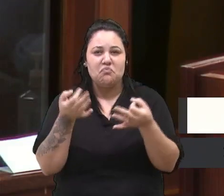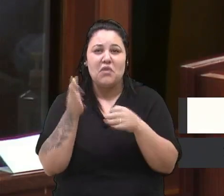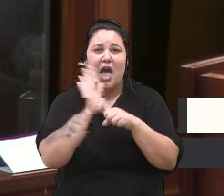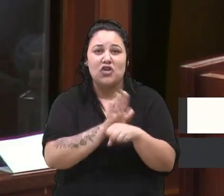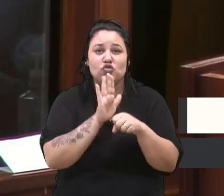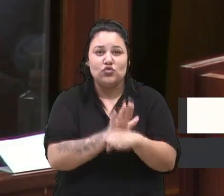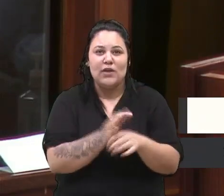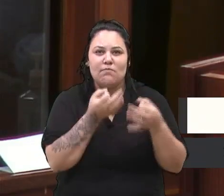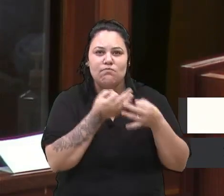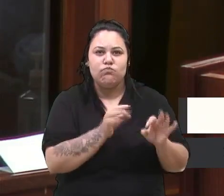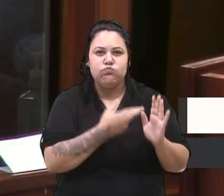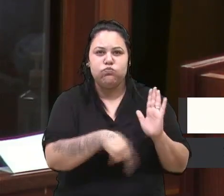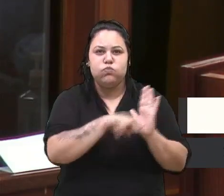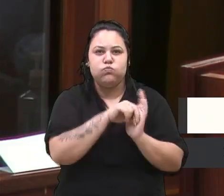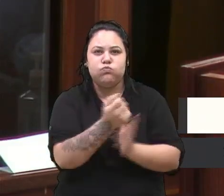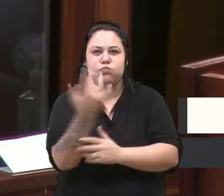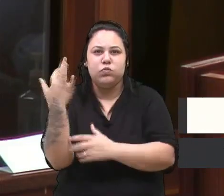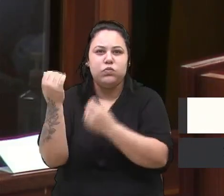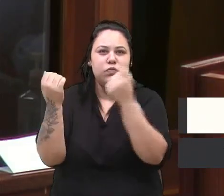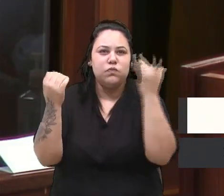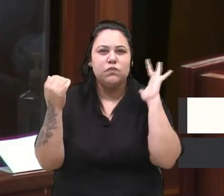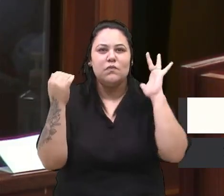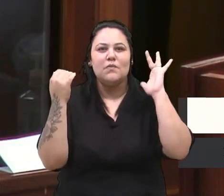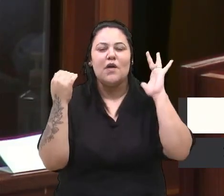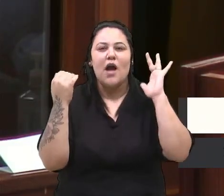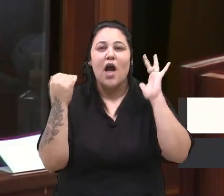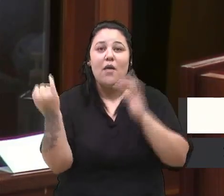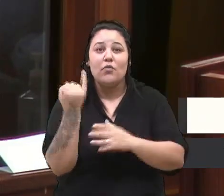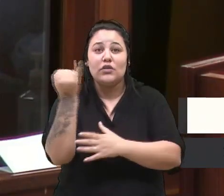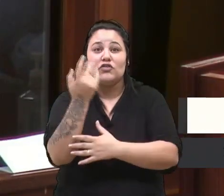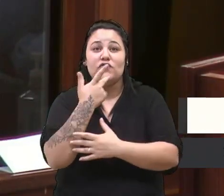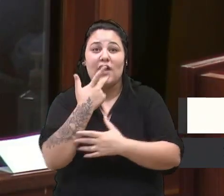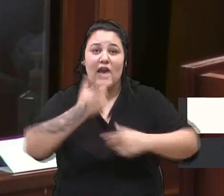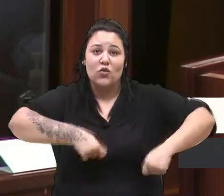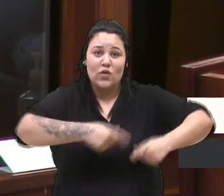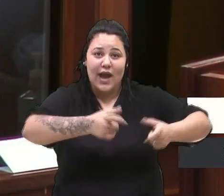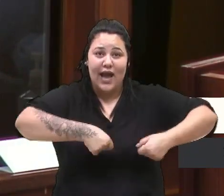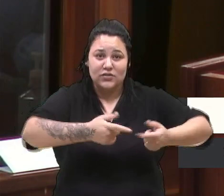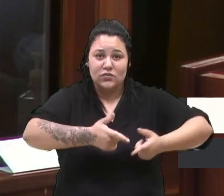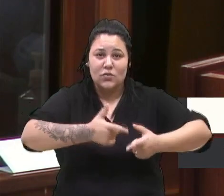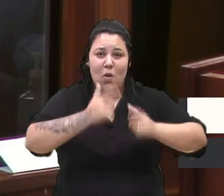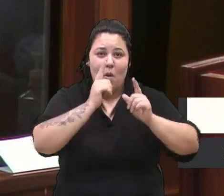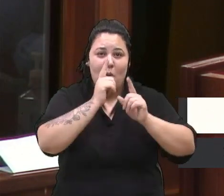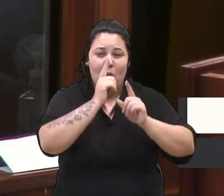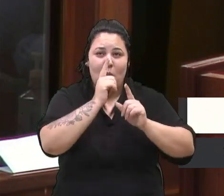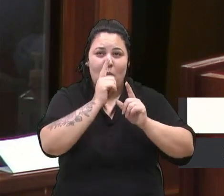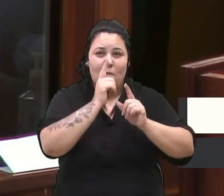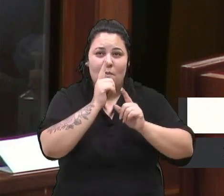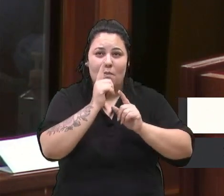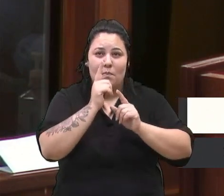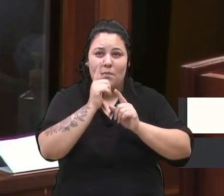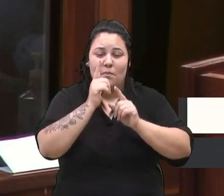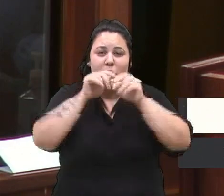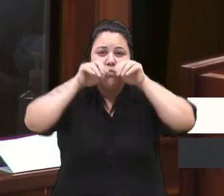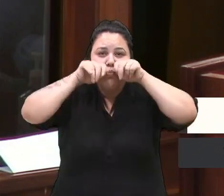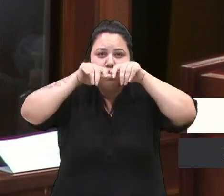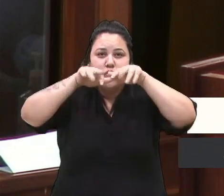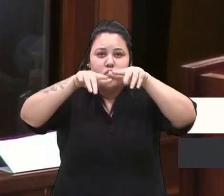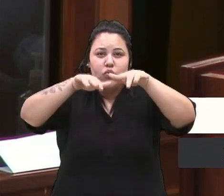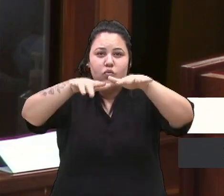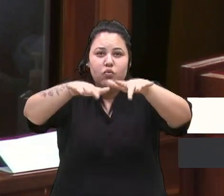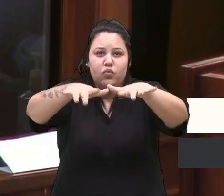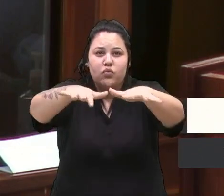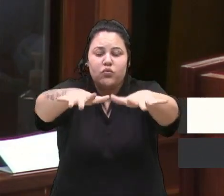plantas, é importante dizer que o custo do canhão de ondas supersônicas é mais